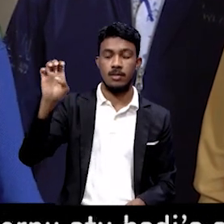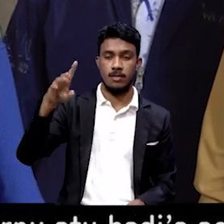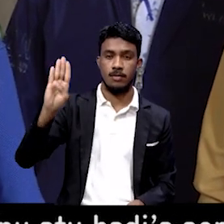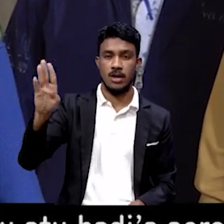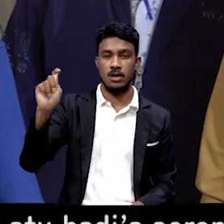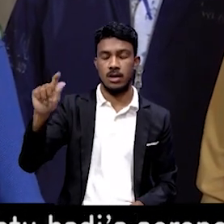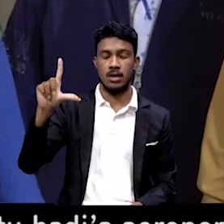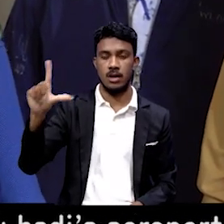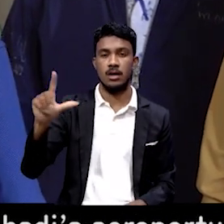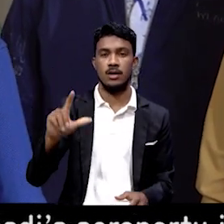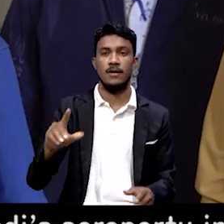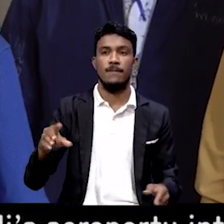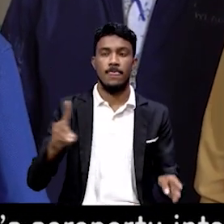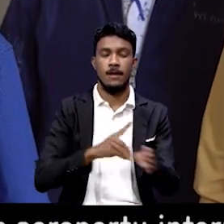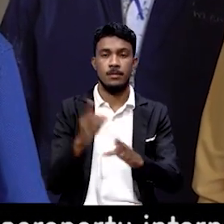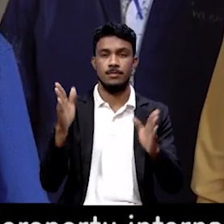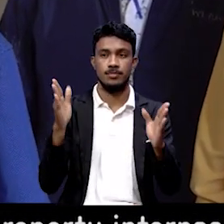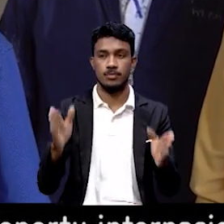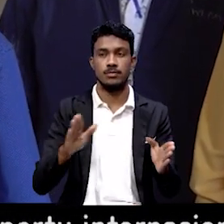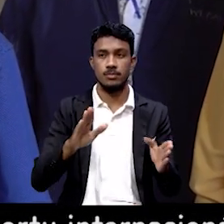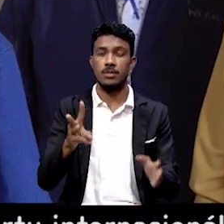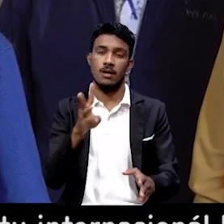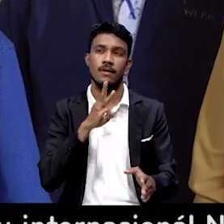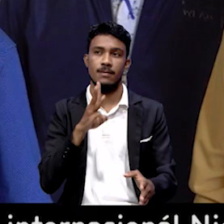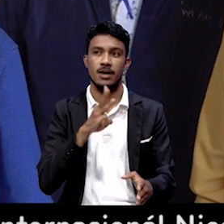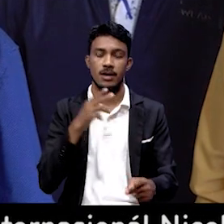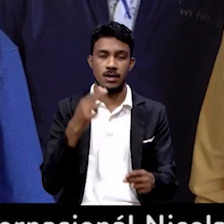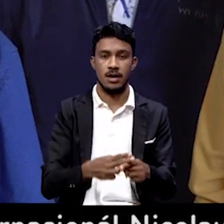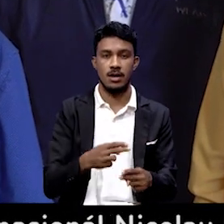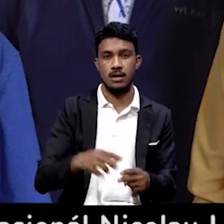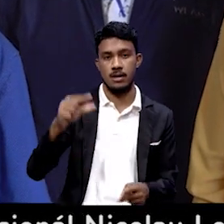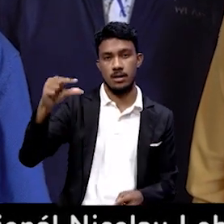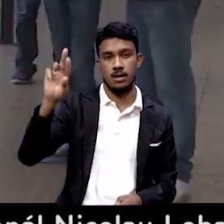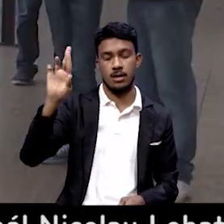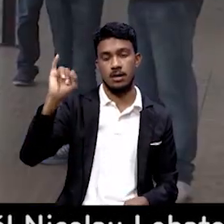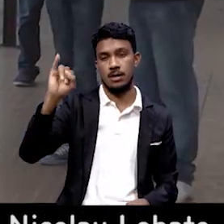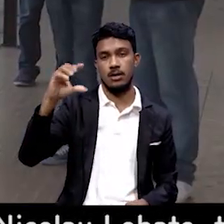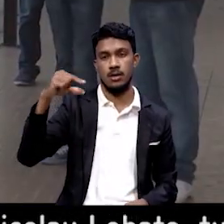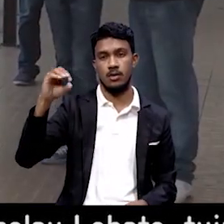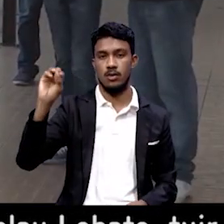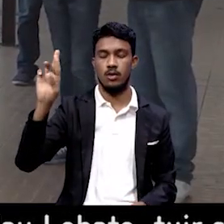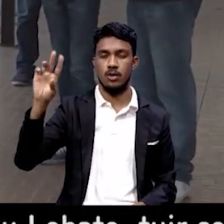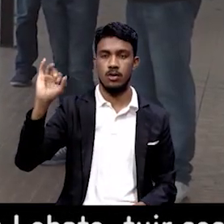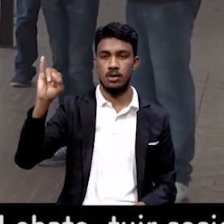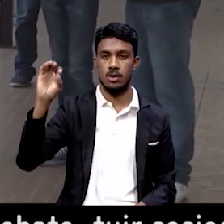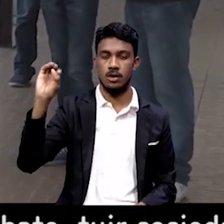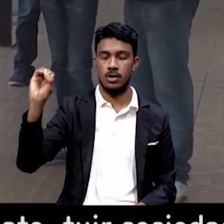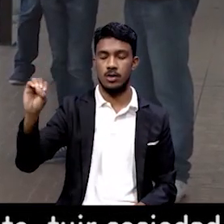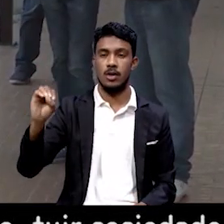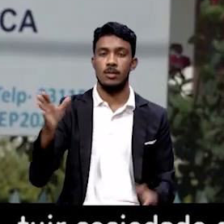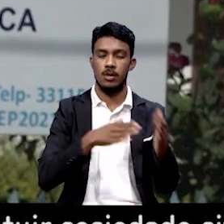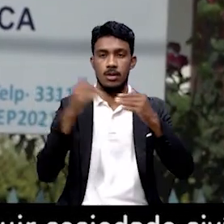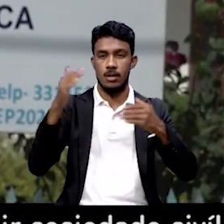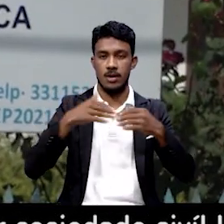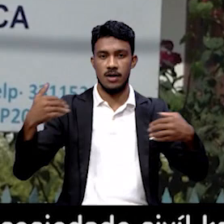Ex-diretor-geral de Direção Nacional Água no Saneamento, Gregório de Araújo, explica o problema que acontece também na lei